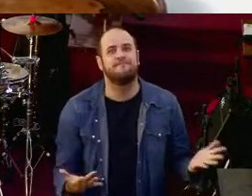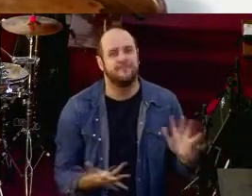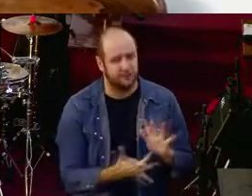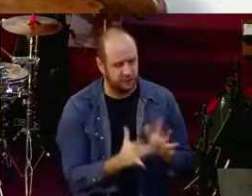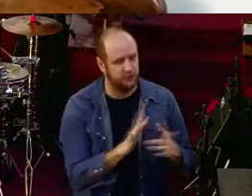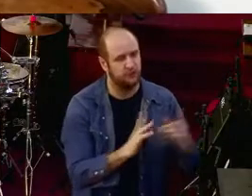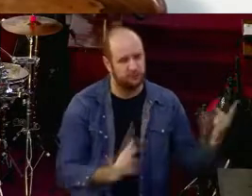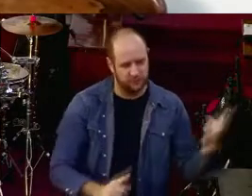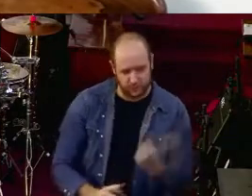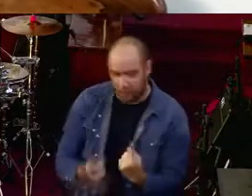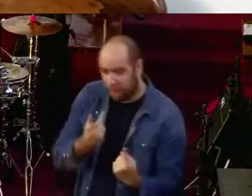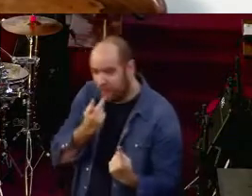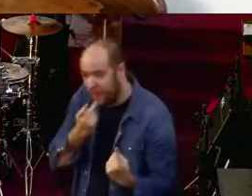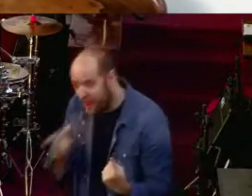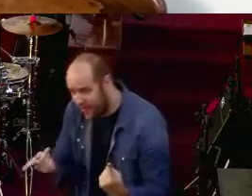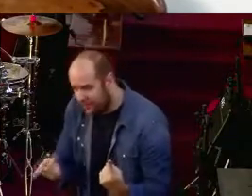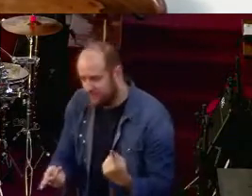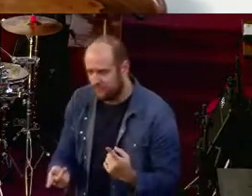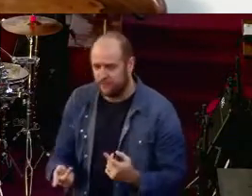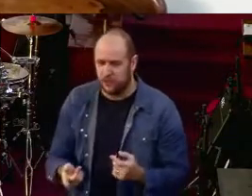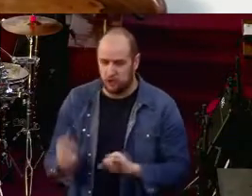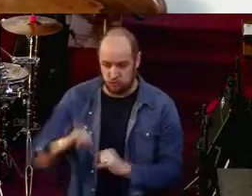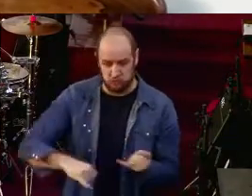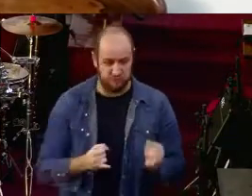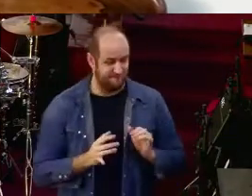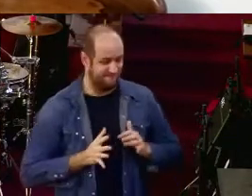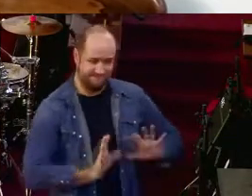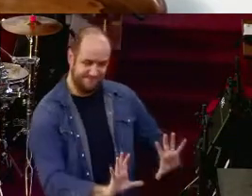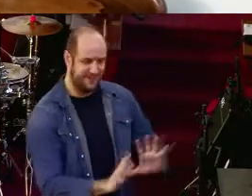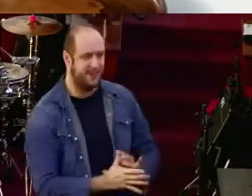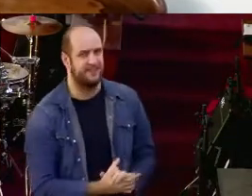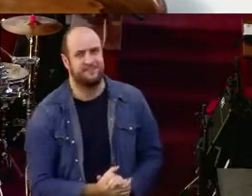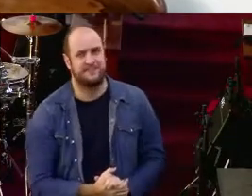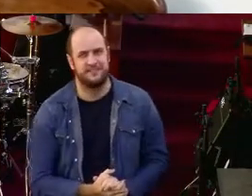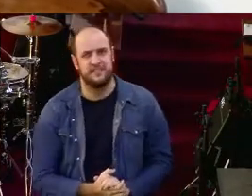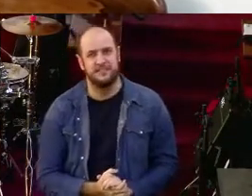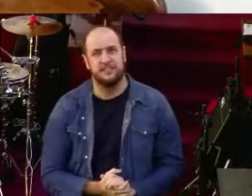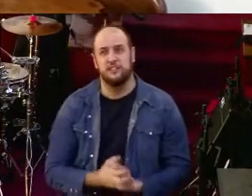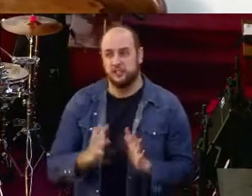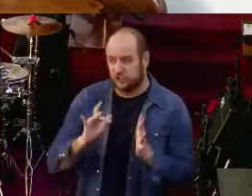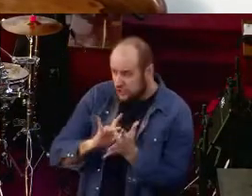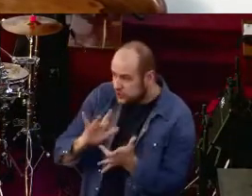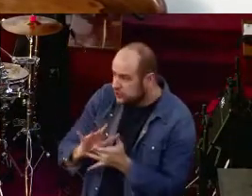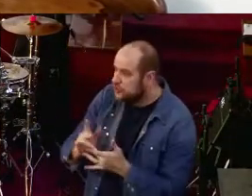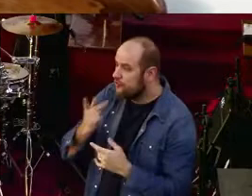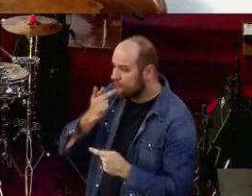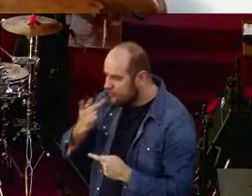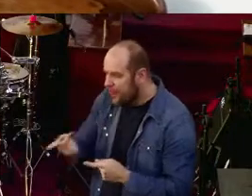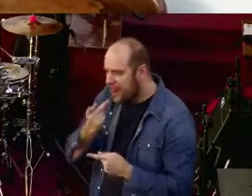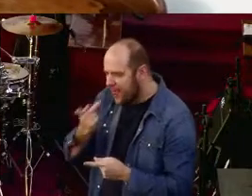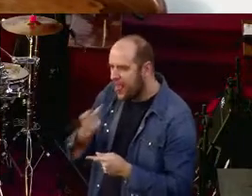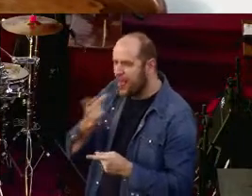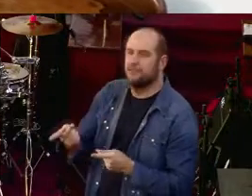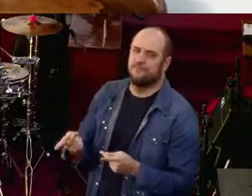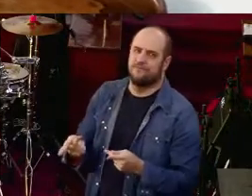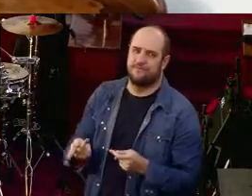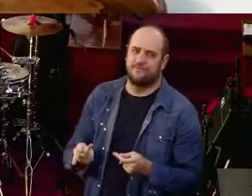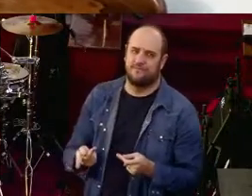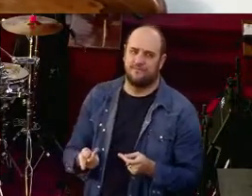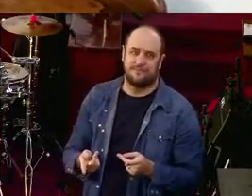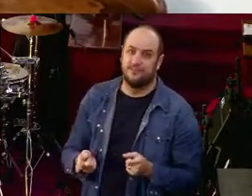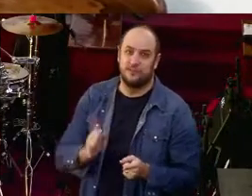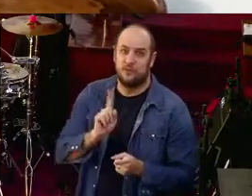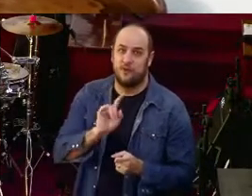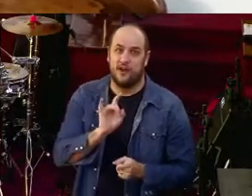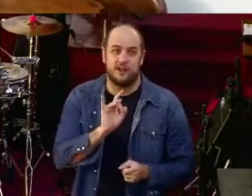não quer batizá-lo. A palavra o dissuadia, aí do versículo 14, podem acreditar, não foi só dizer